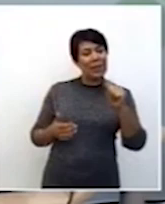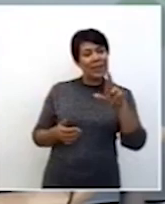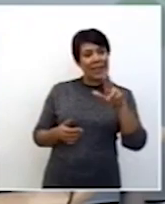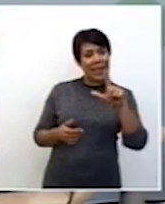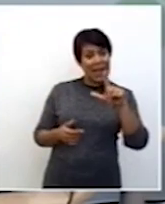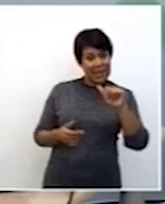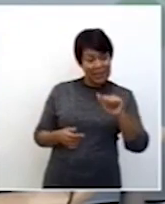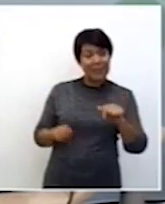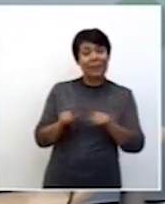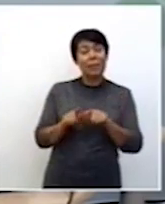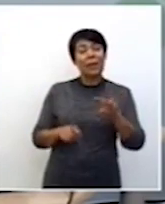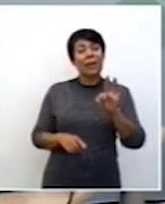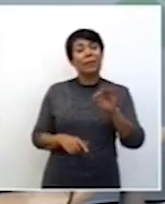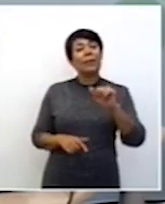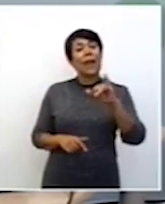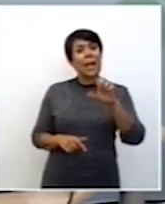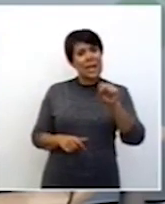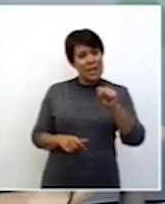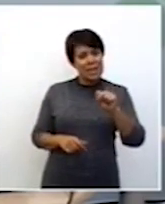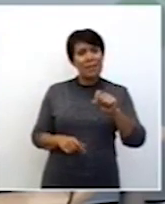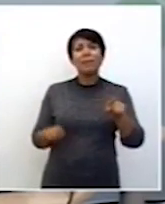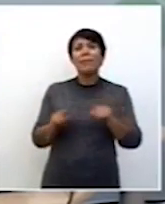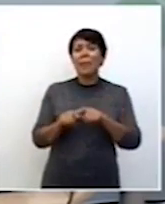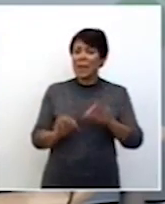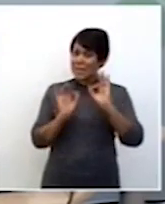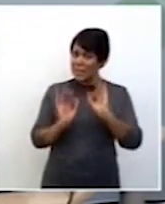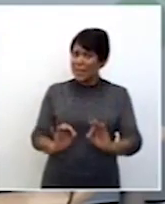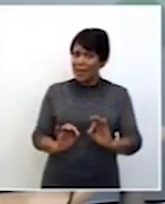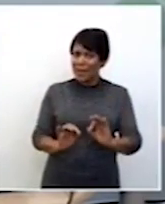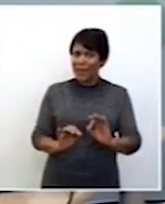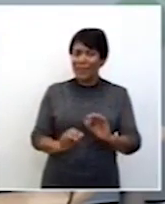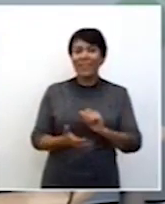mais alguns outros. Acertaram na mosca, né?